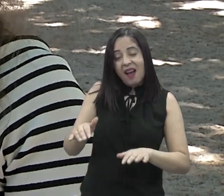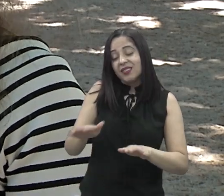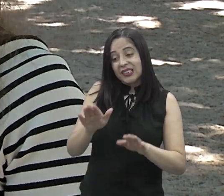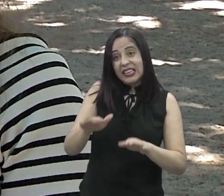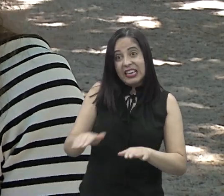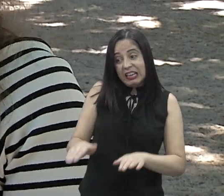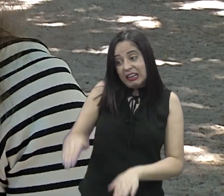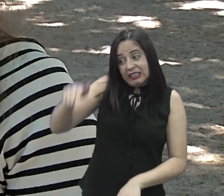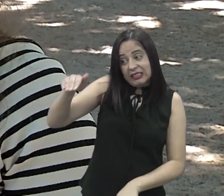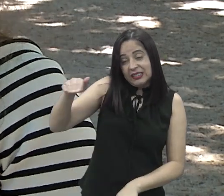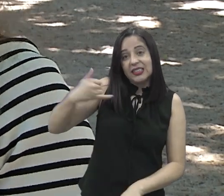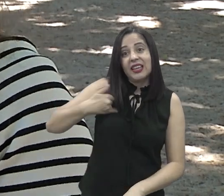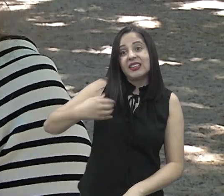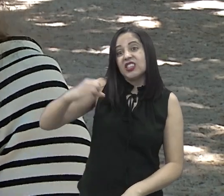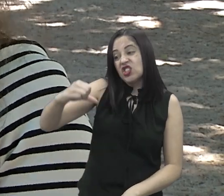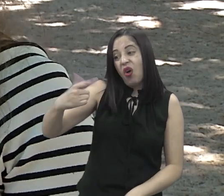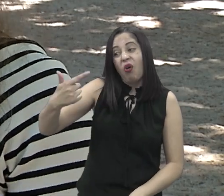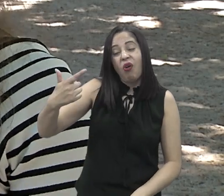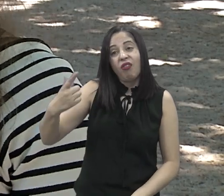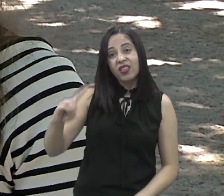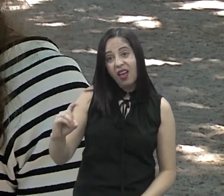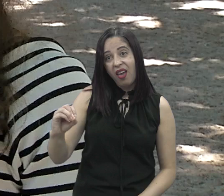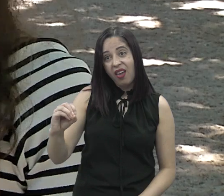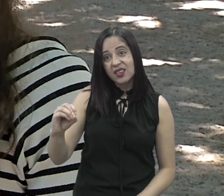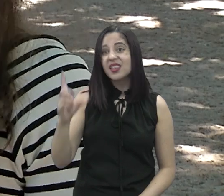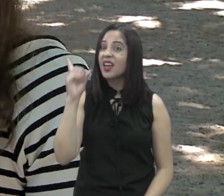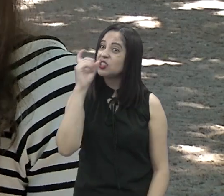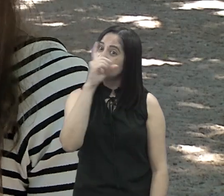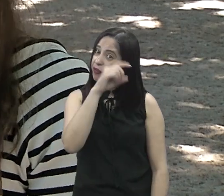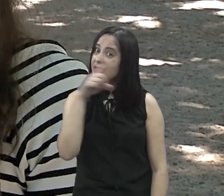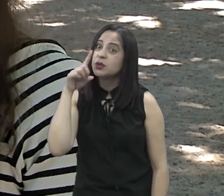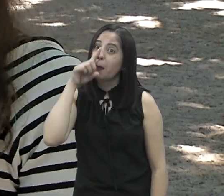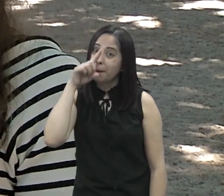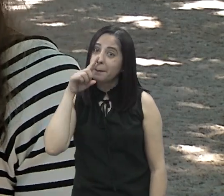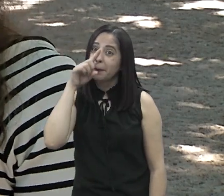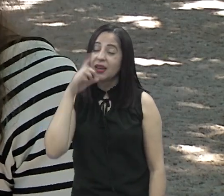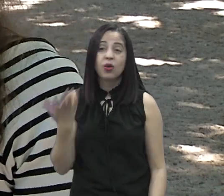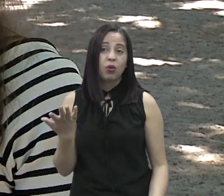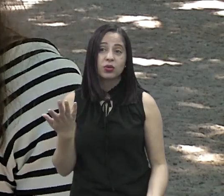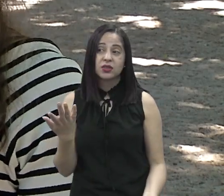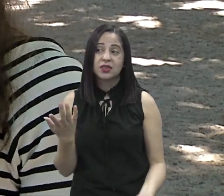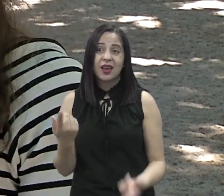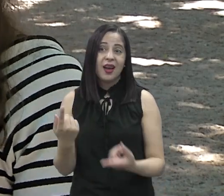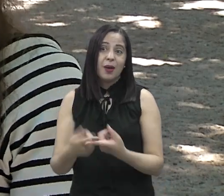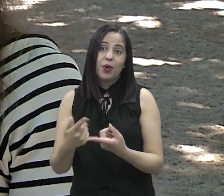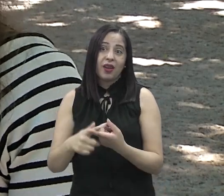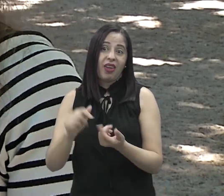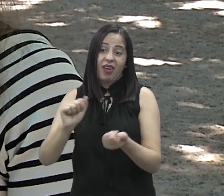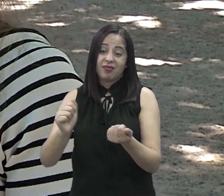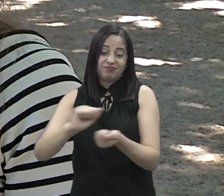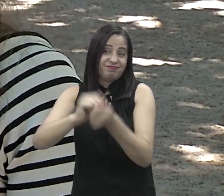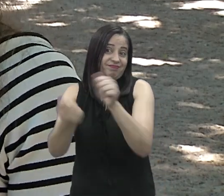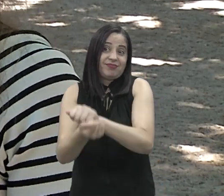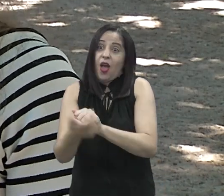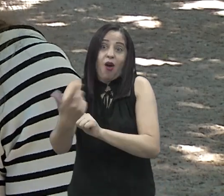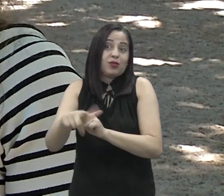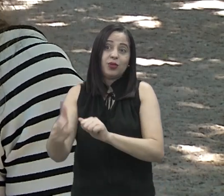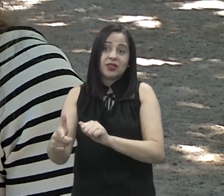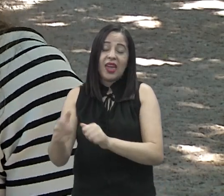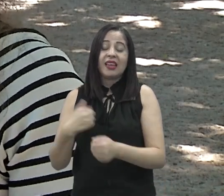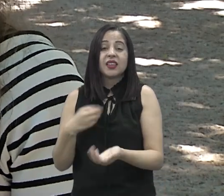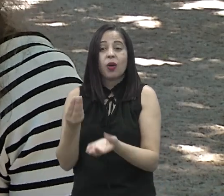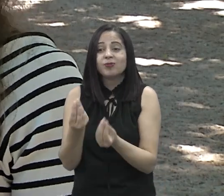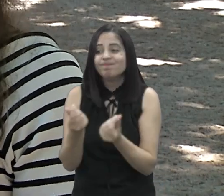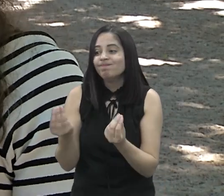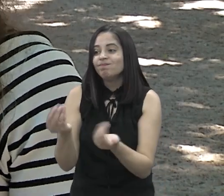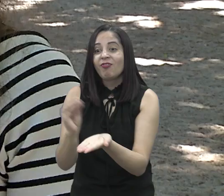uma criança de 10 anos, de 9 anos como ele, já fica difícil, fica perigoso, porque não é para ele, né?